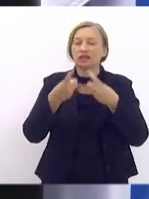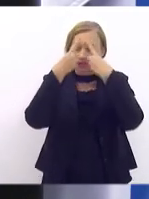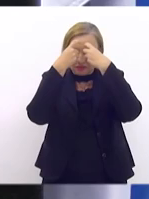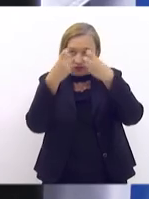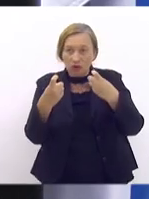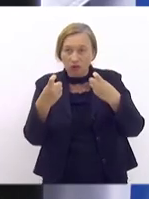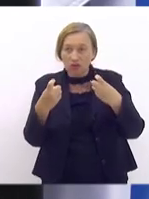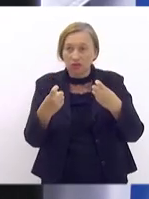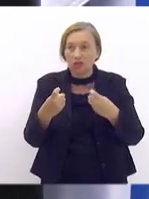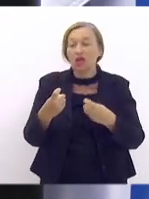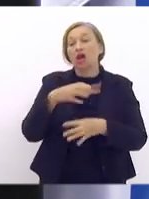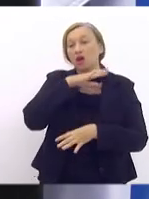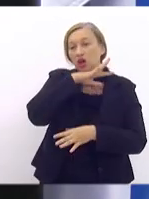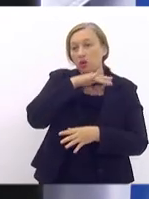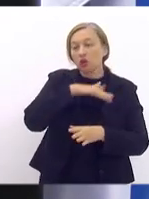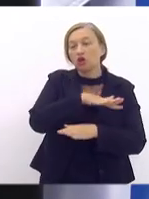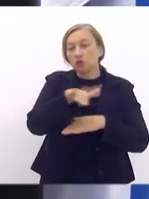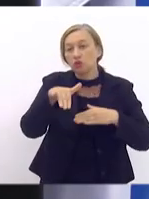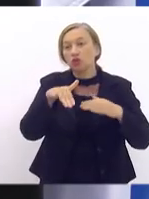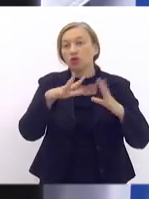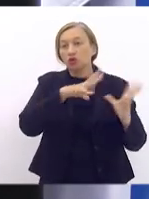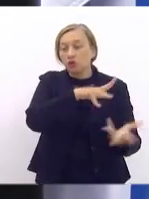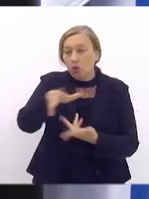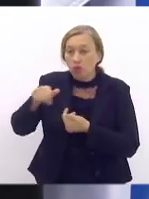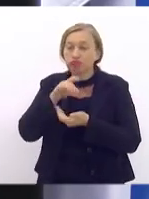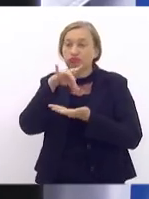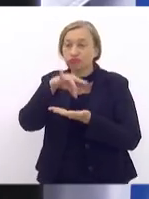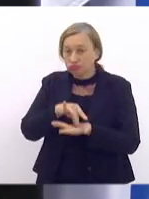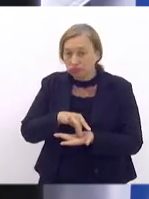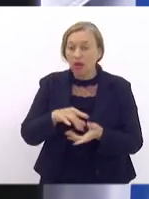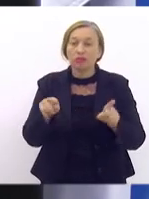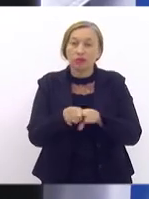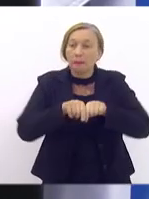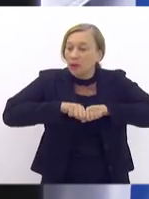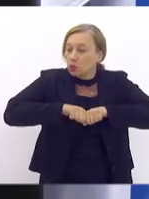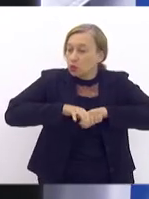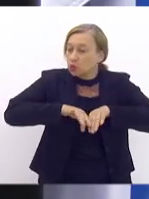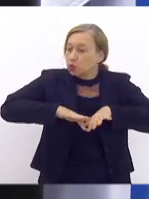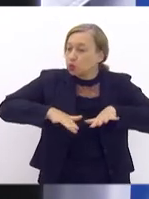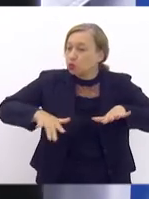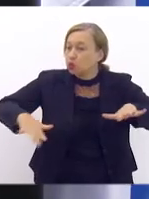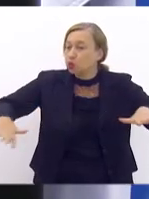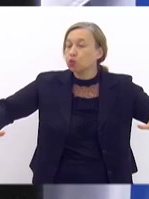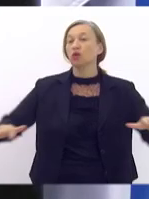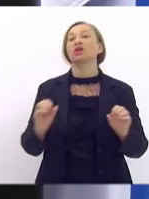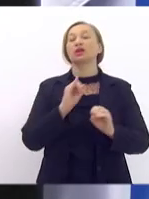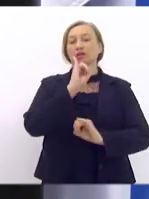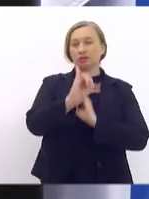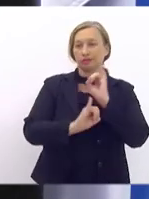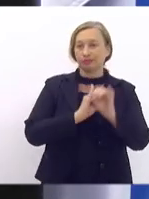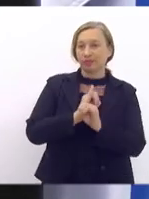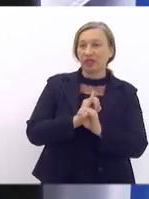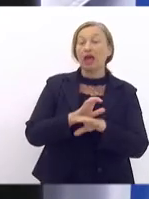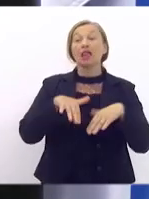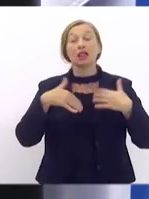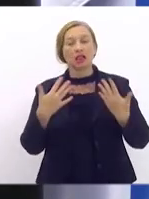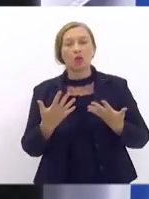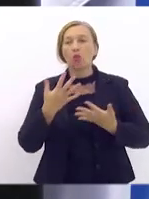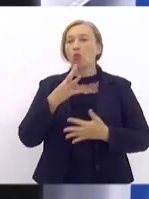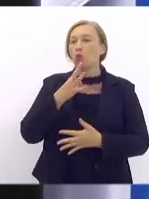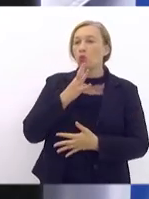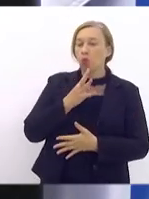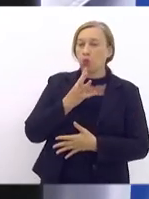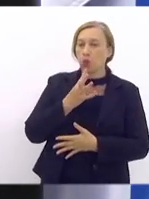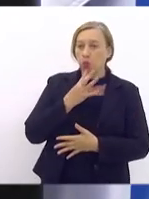violência, que é cruel no mundo real, ela também se dissemina no mundo virtual. E